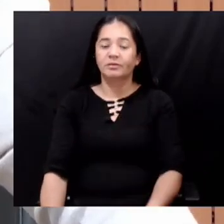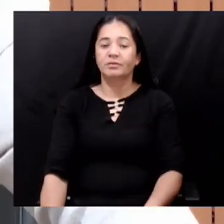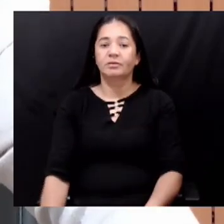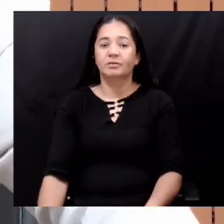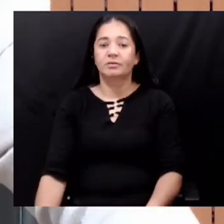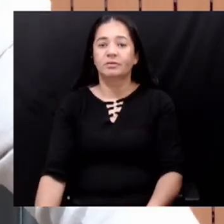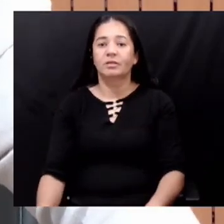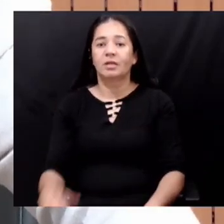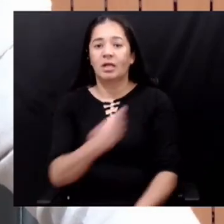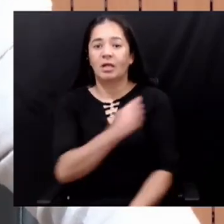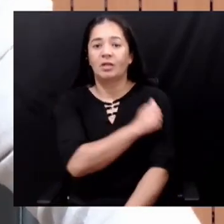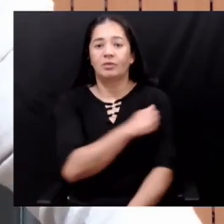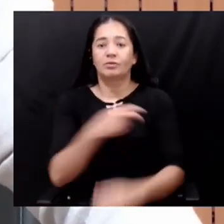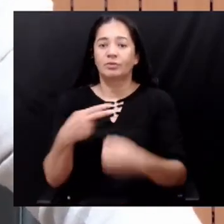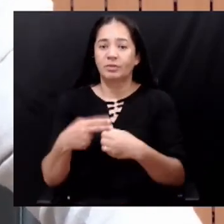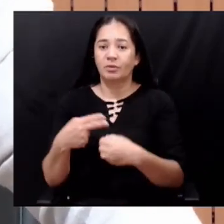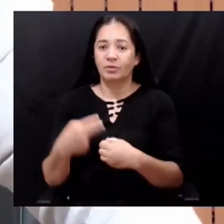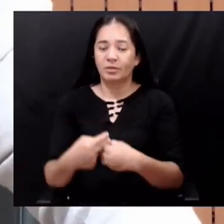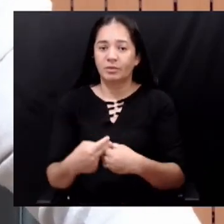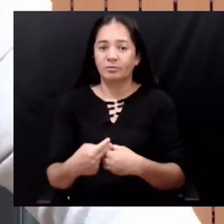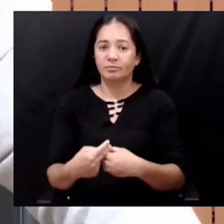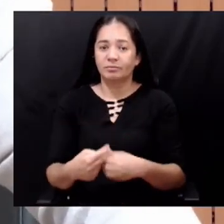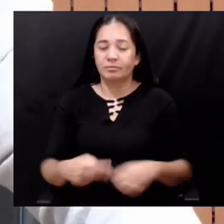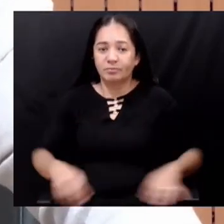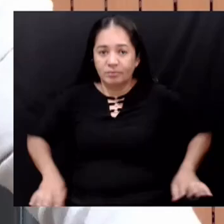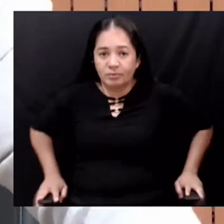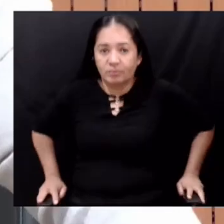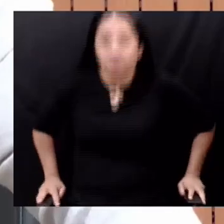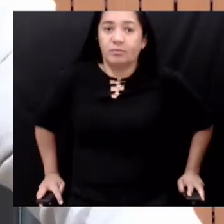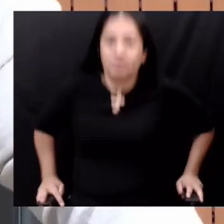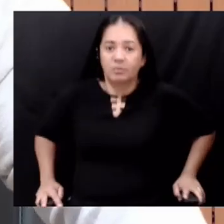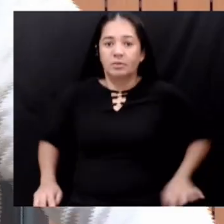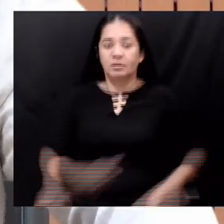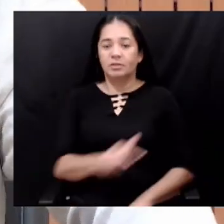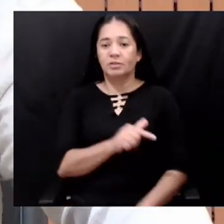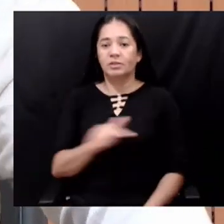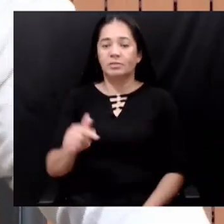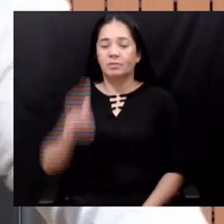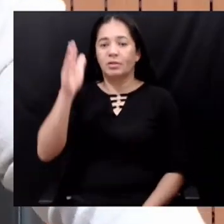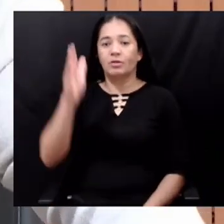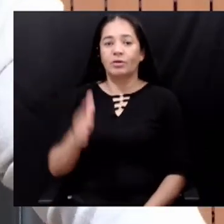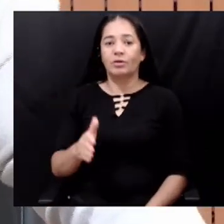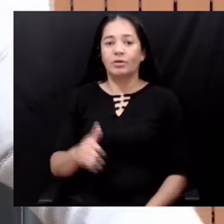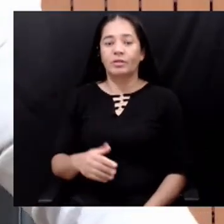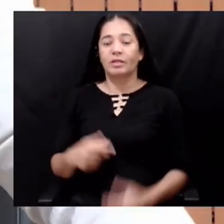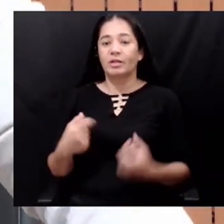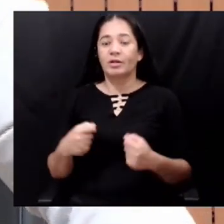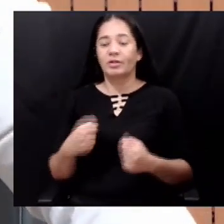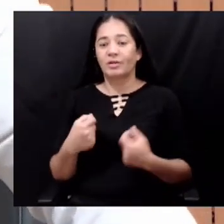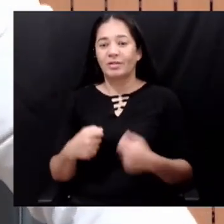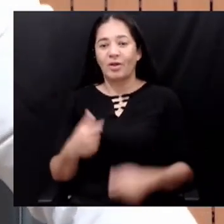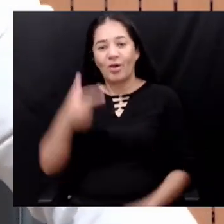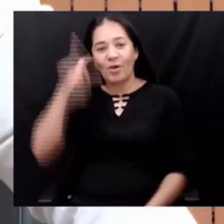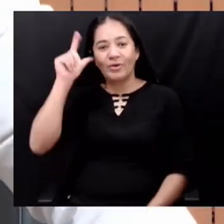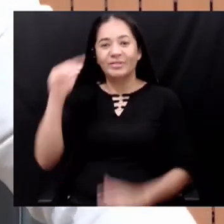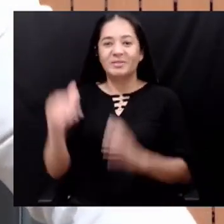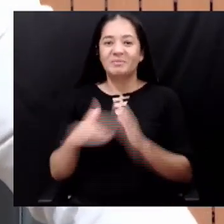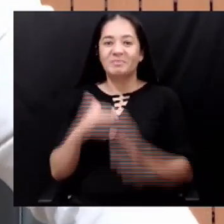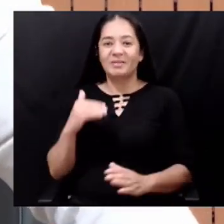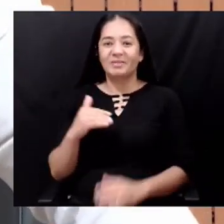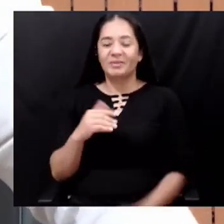vocês. Toda semana ele coloca uma demanda. Agora, ontem mesmo ele mandou uma.